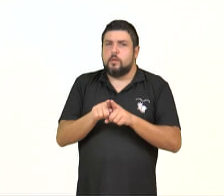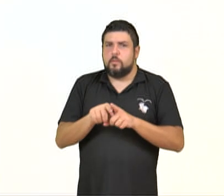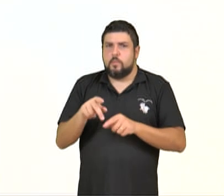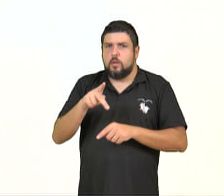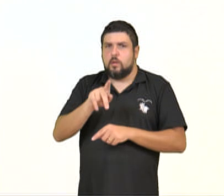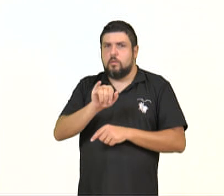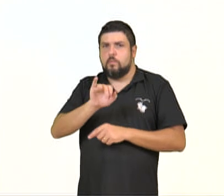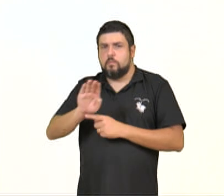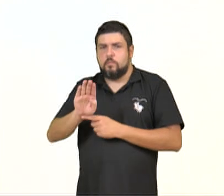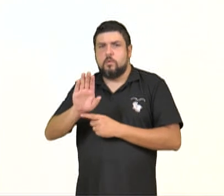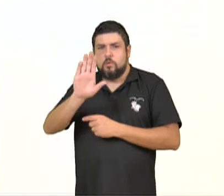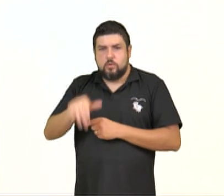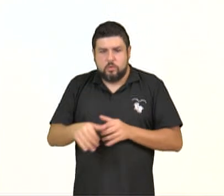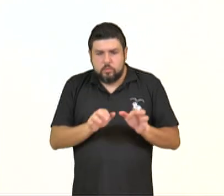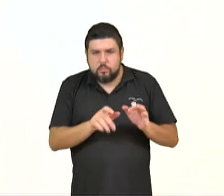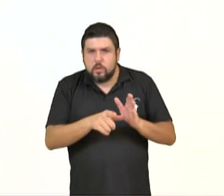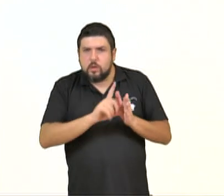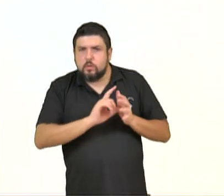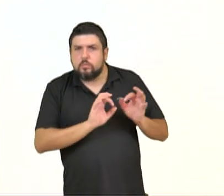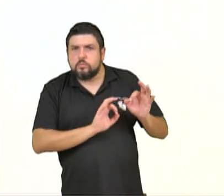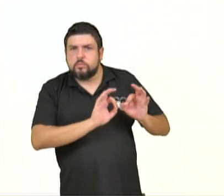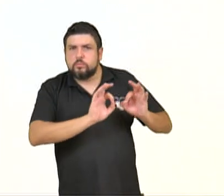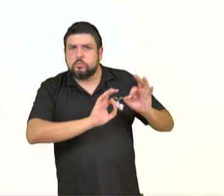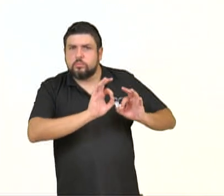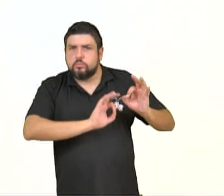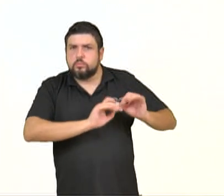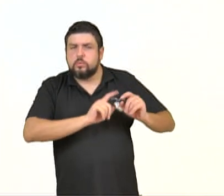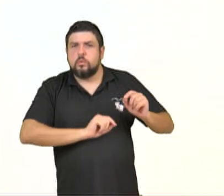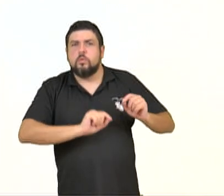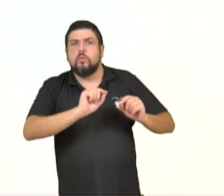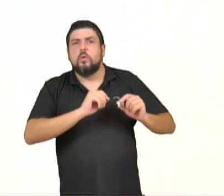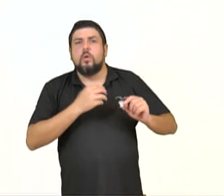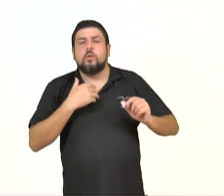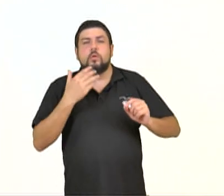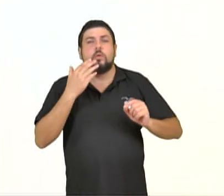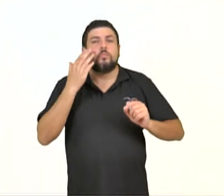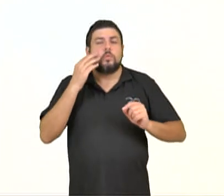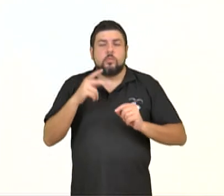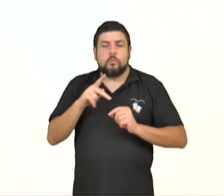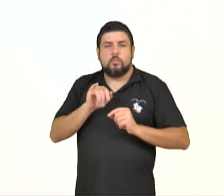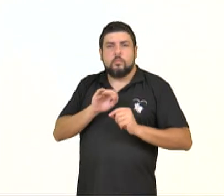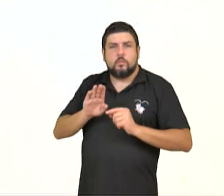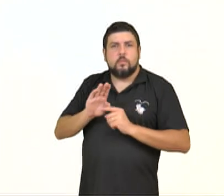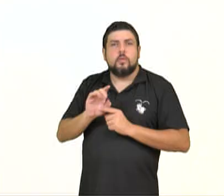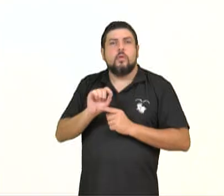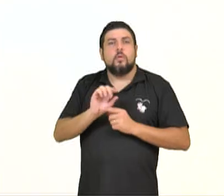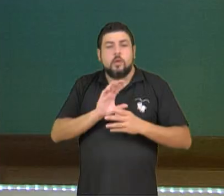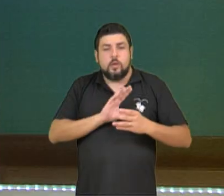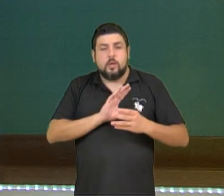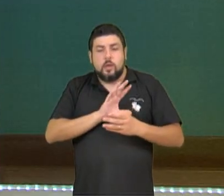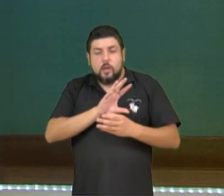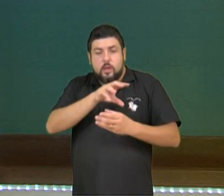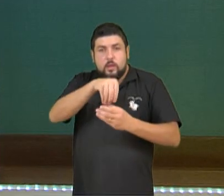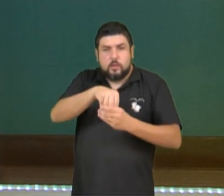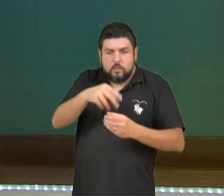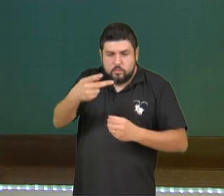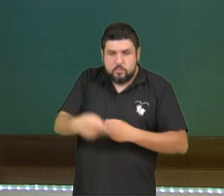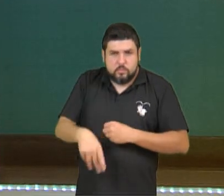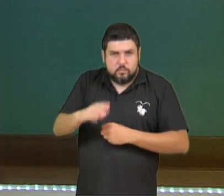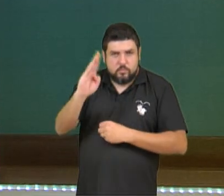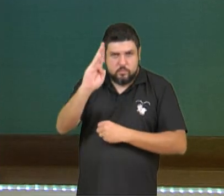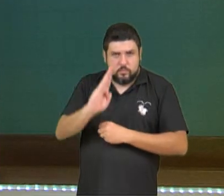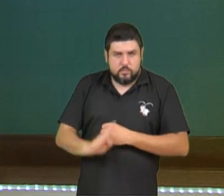já dimensionado aqui anteriormente, onde a gente destaca o Produto Interno Bruto. Dentro do setor brasileiro, a